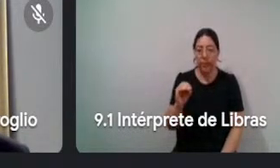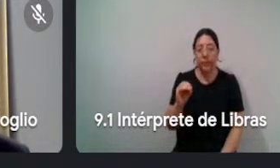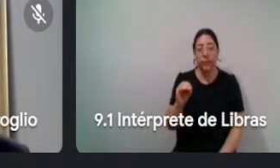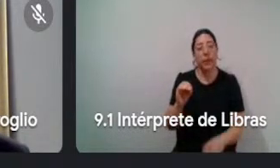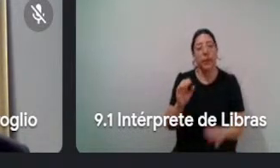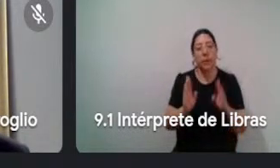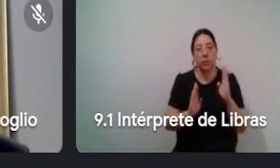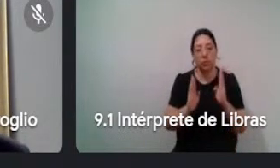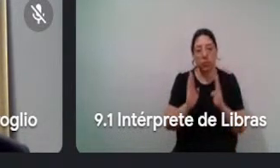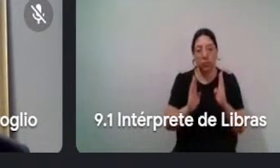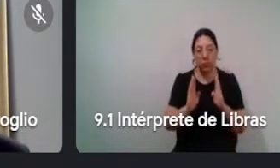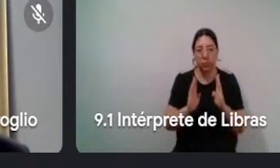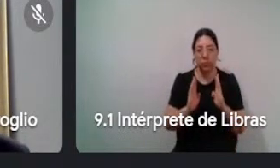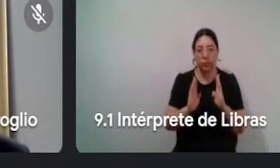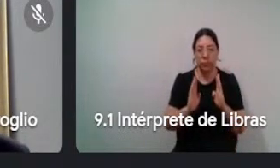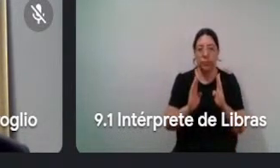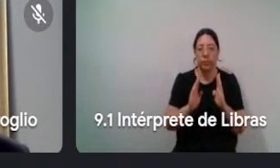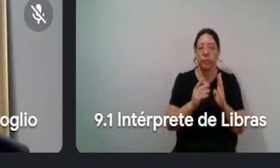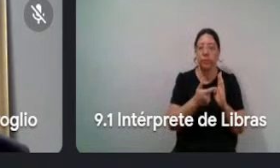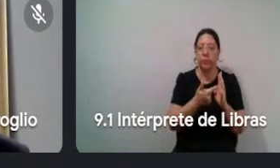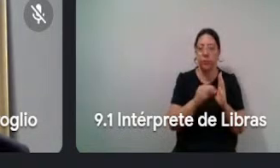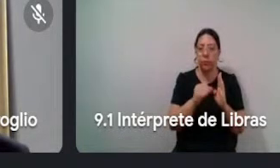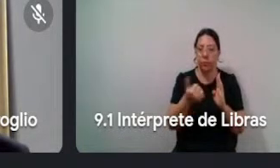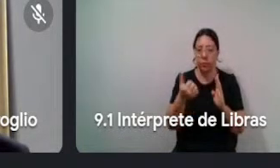2018, nos termos do artigo